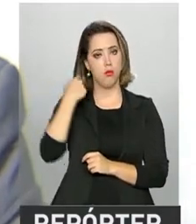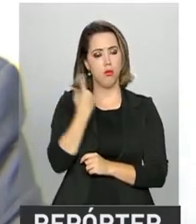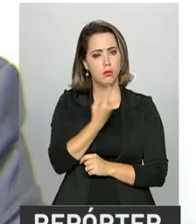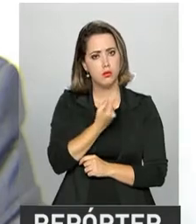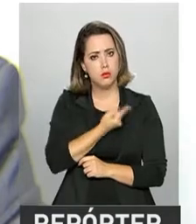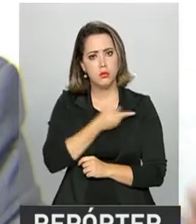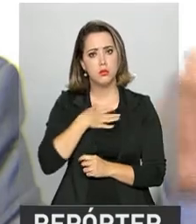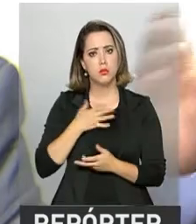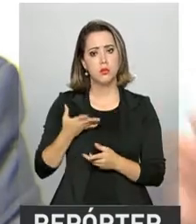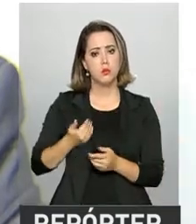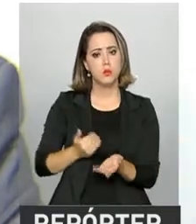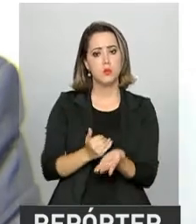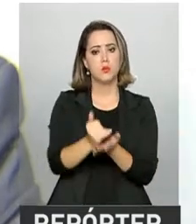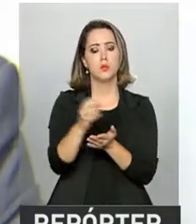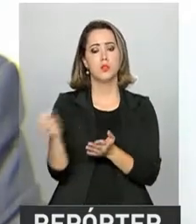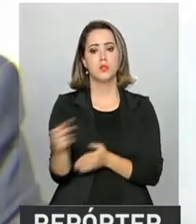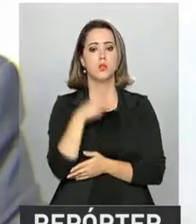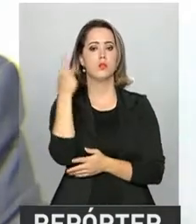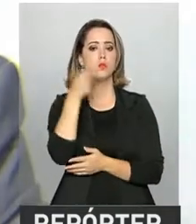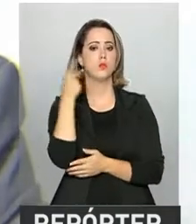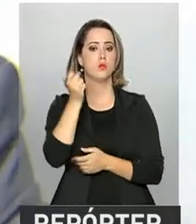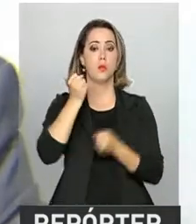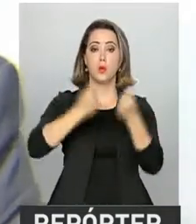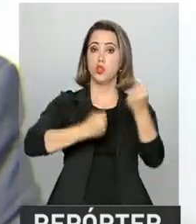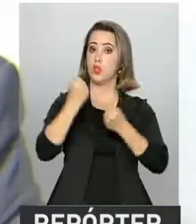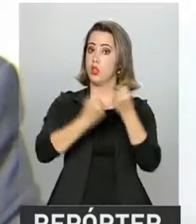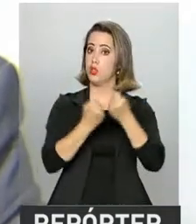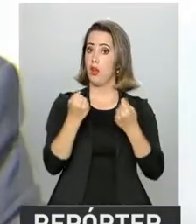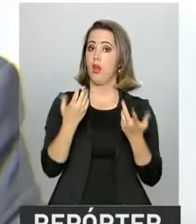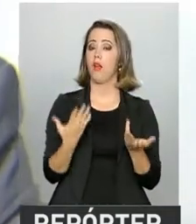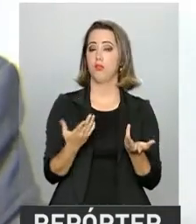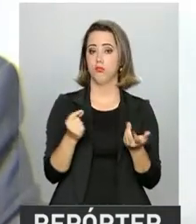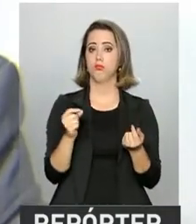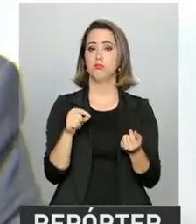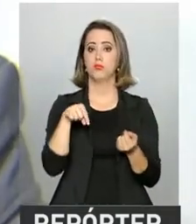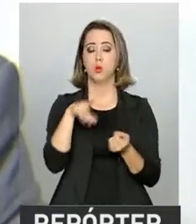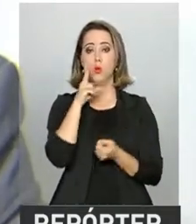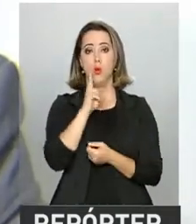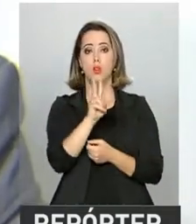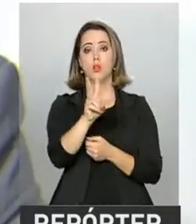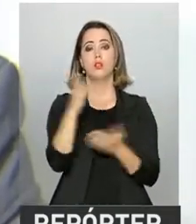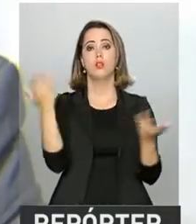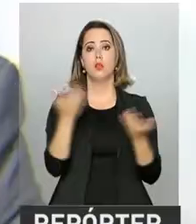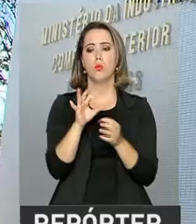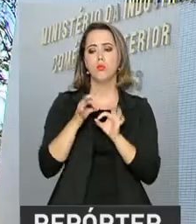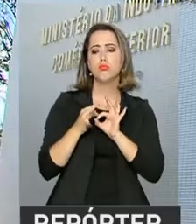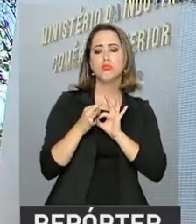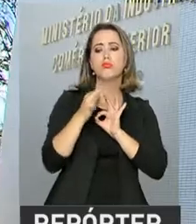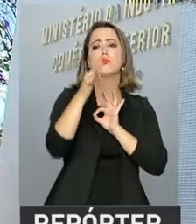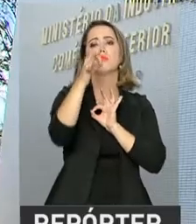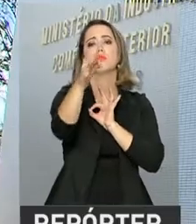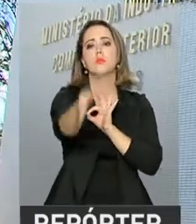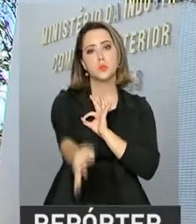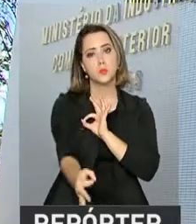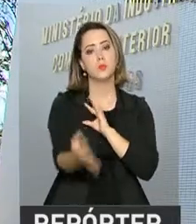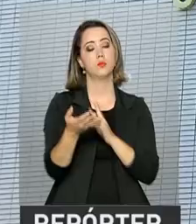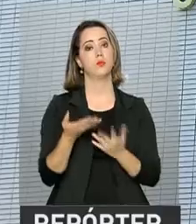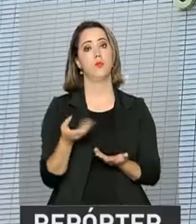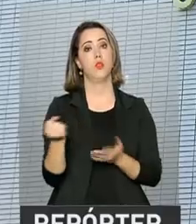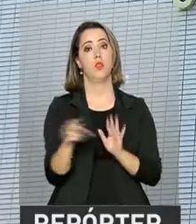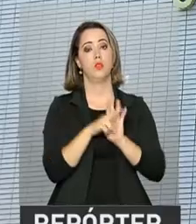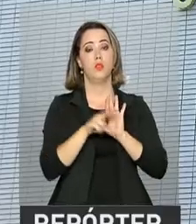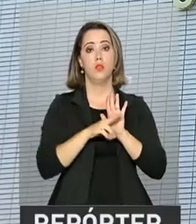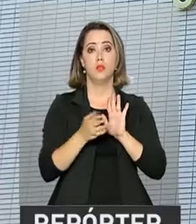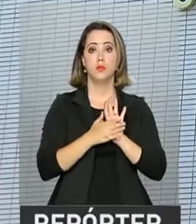dar início às discussões da nova política automotiva, olhando agora para um horizonte maior. Na nova proposta, haverá